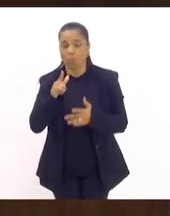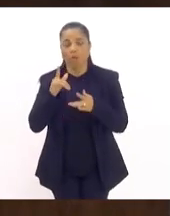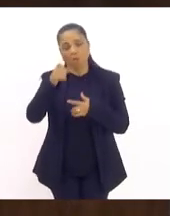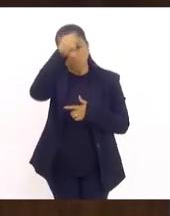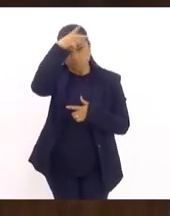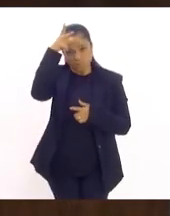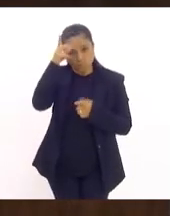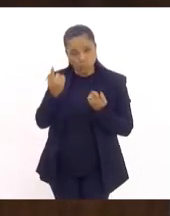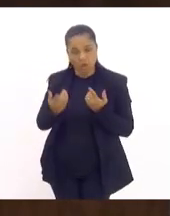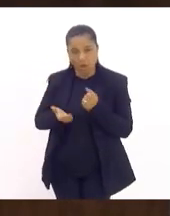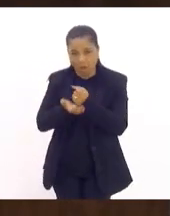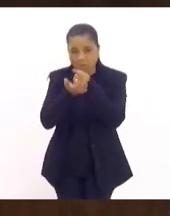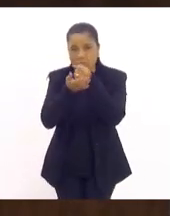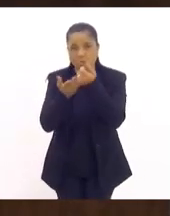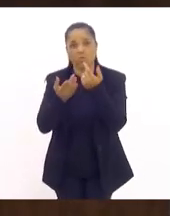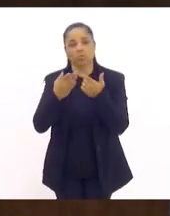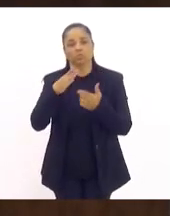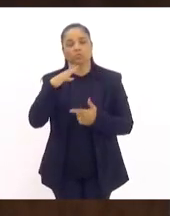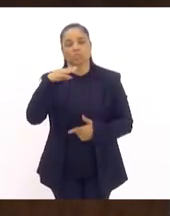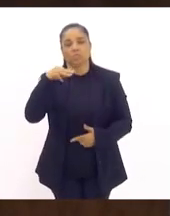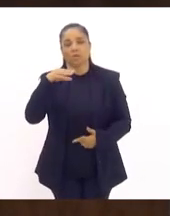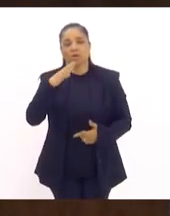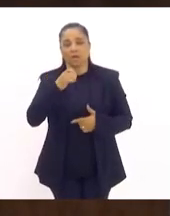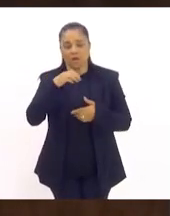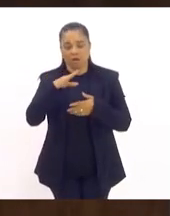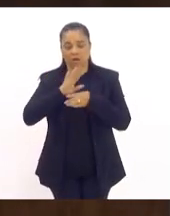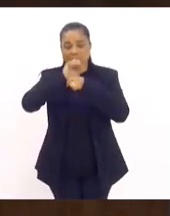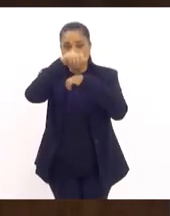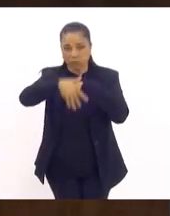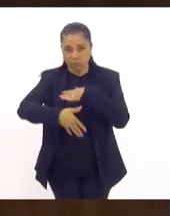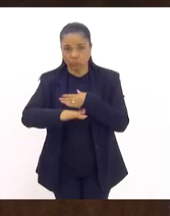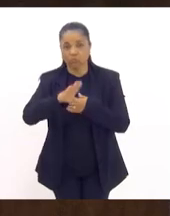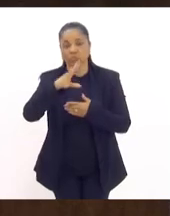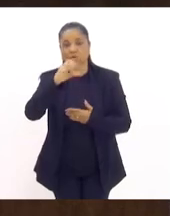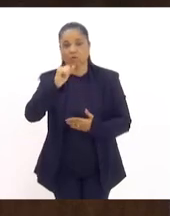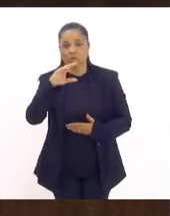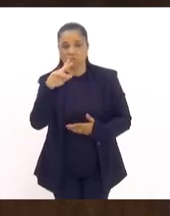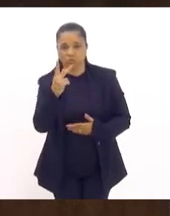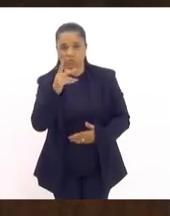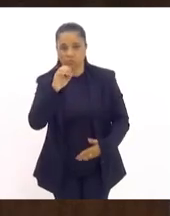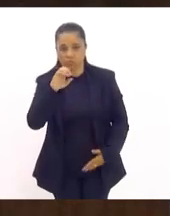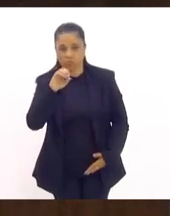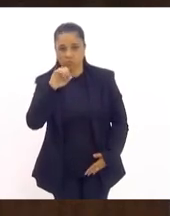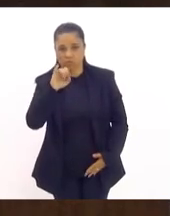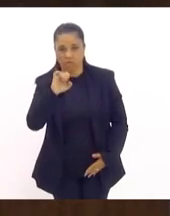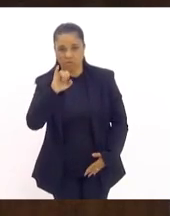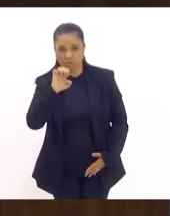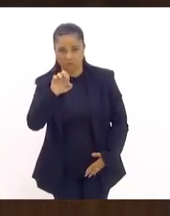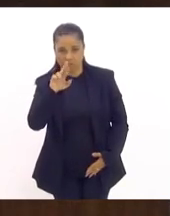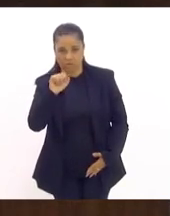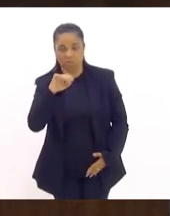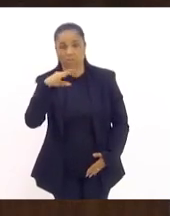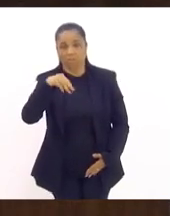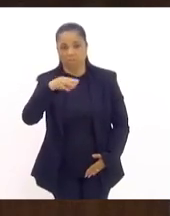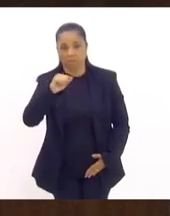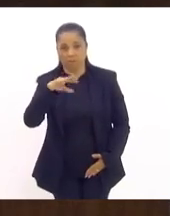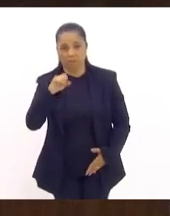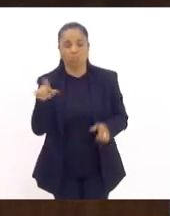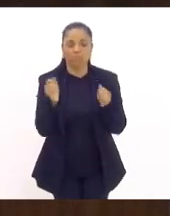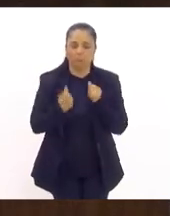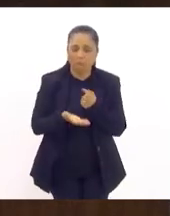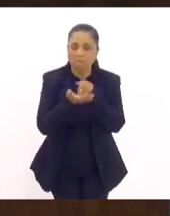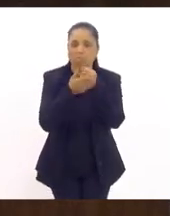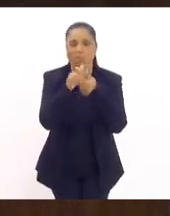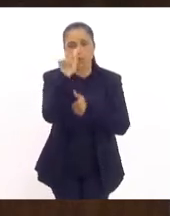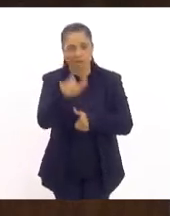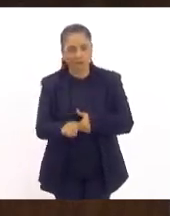Cachoeiro de Macacu para a instalação também do núcleo de atendimento às mulheres na sede da